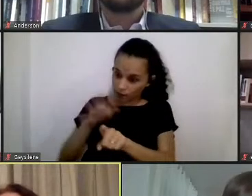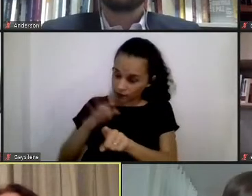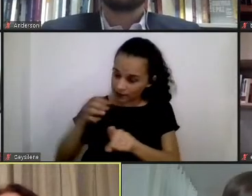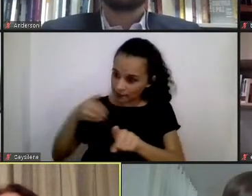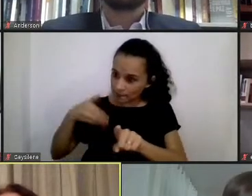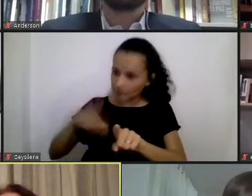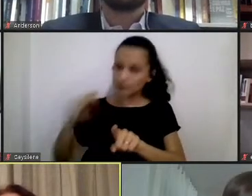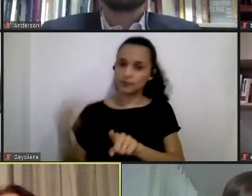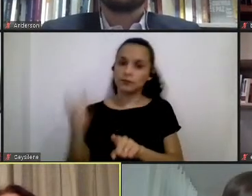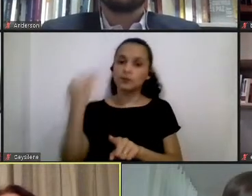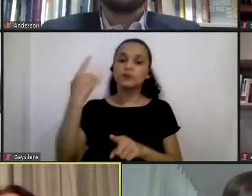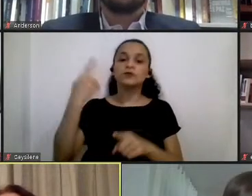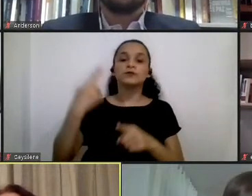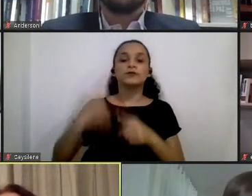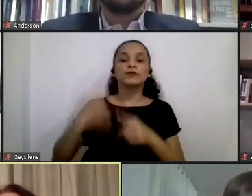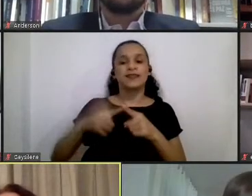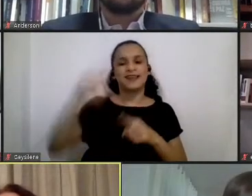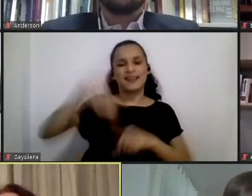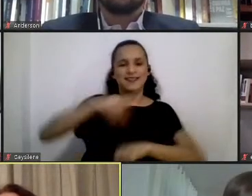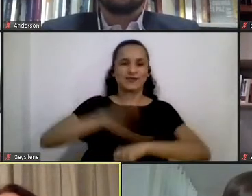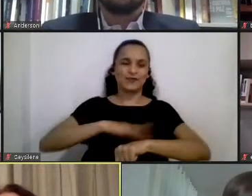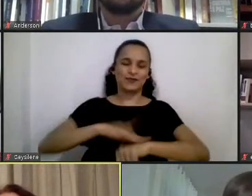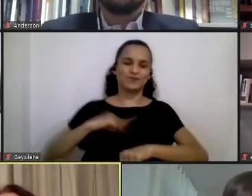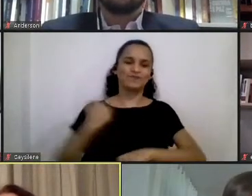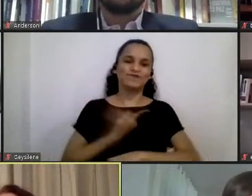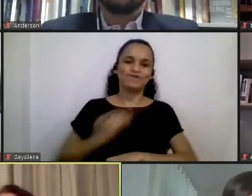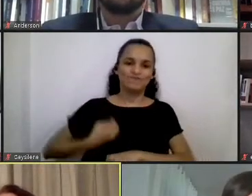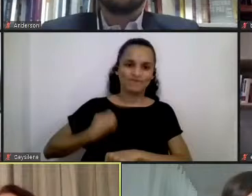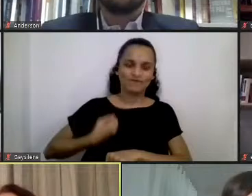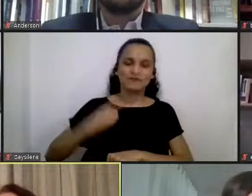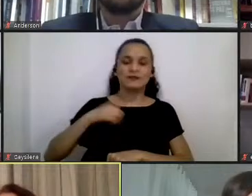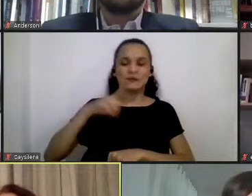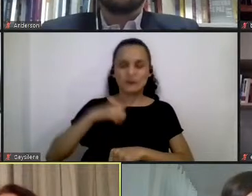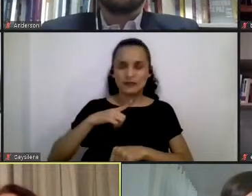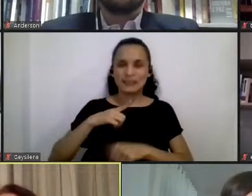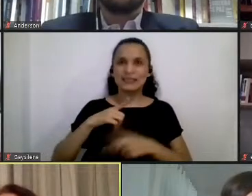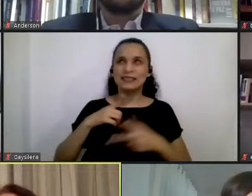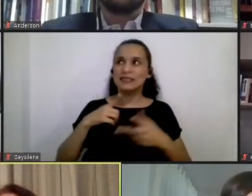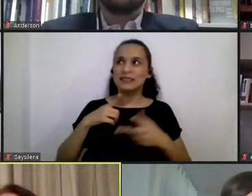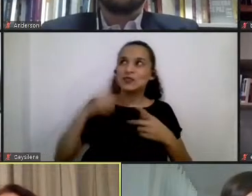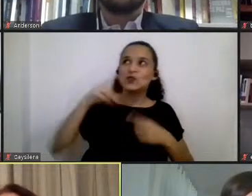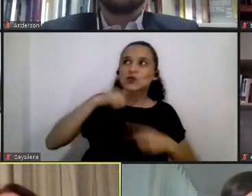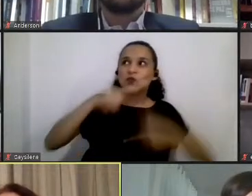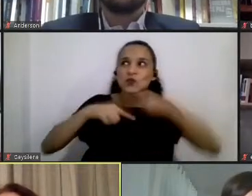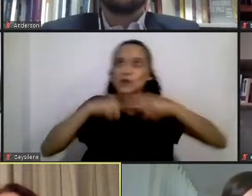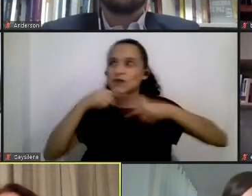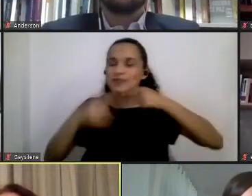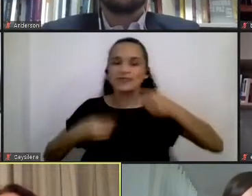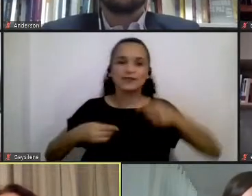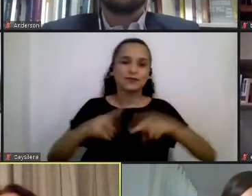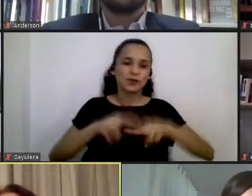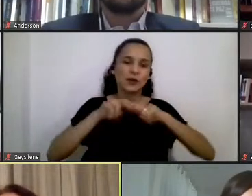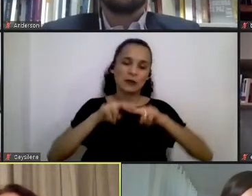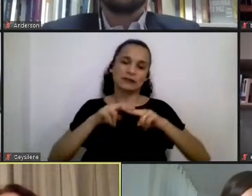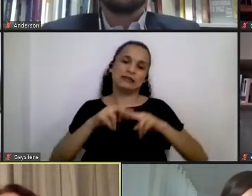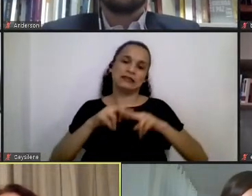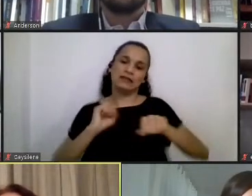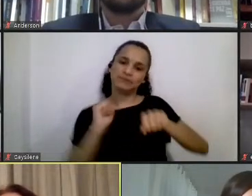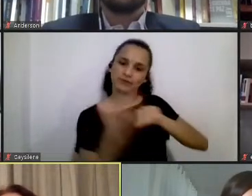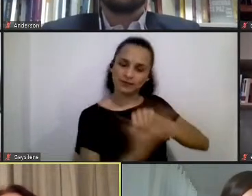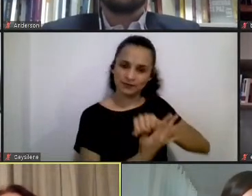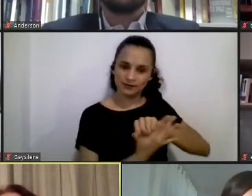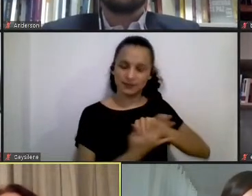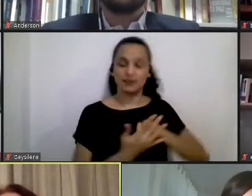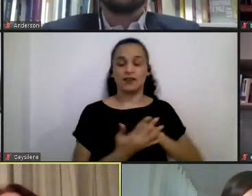no momento em que vivemos, com as incertezas provocadas pela pandemia. Mais que isso, a situação